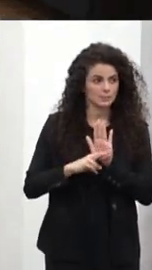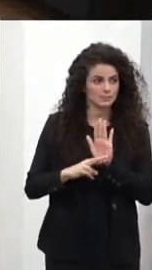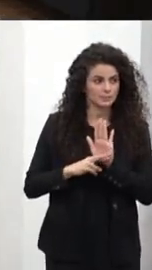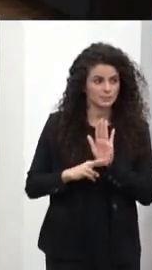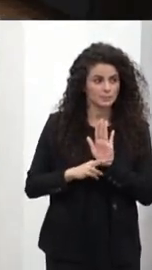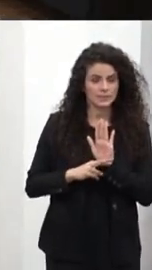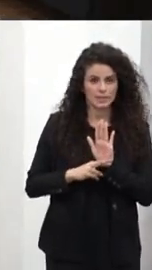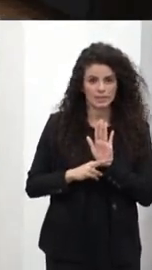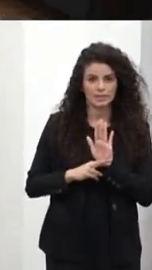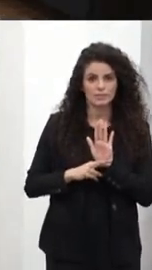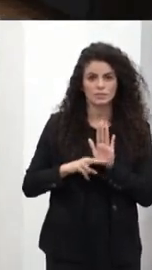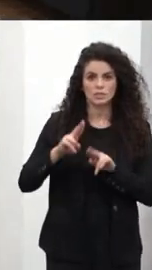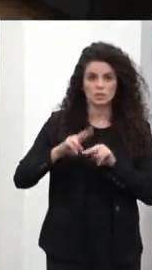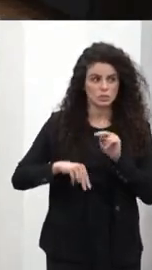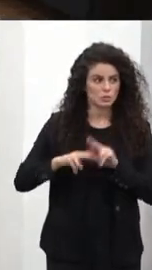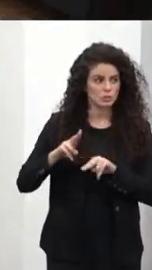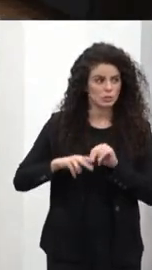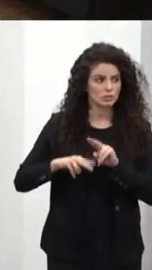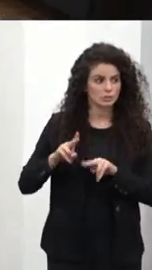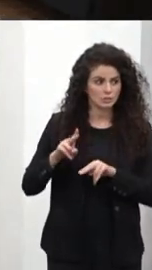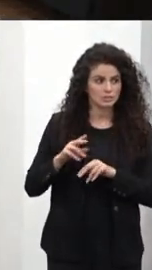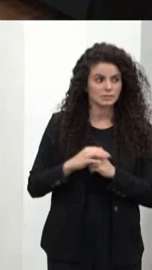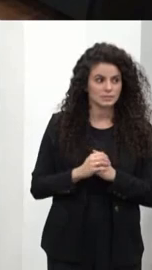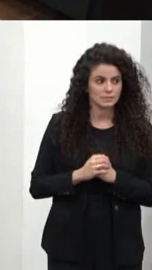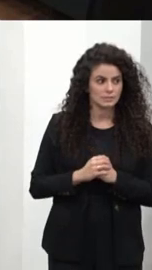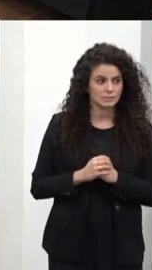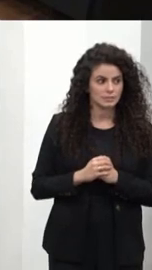certo para falar no microfone